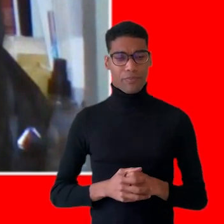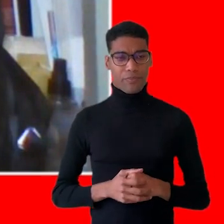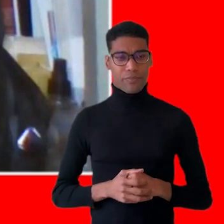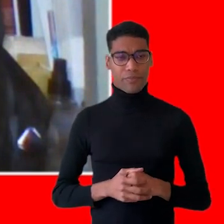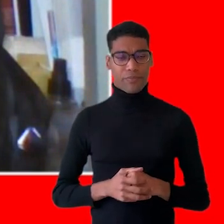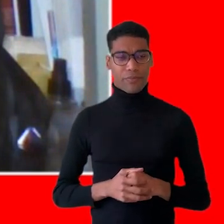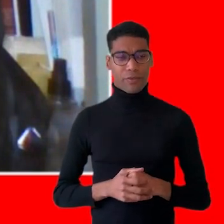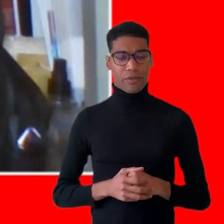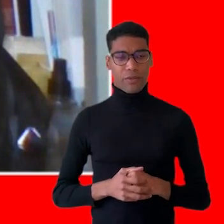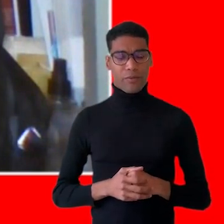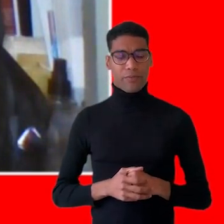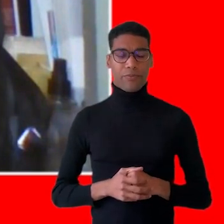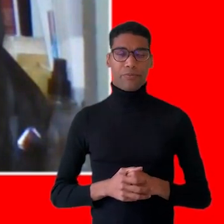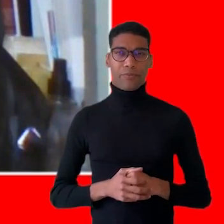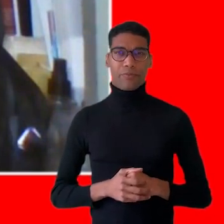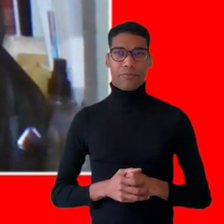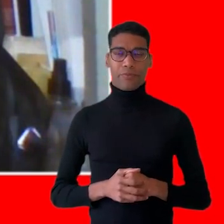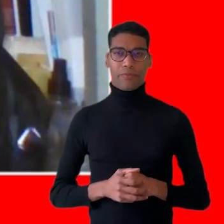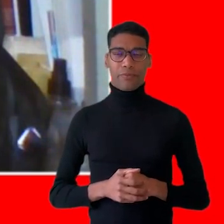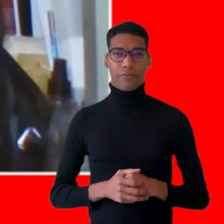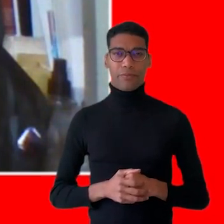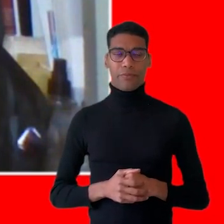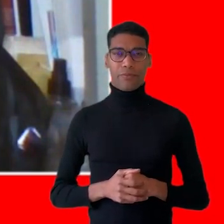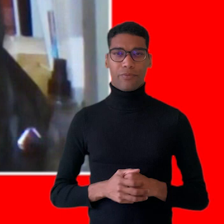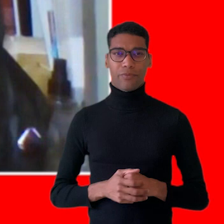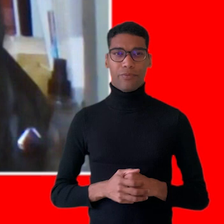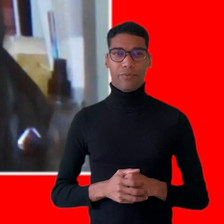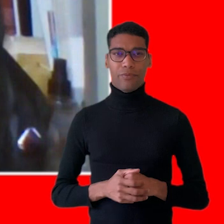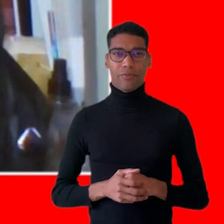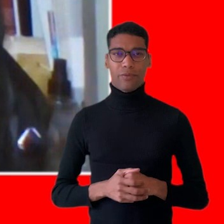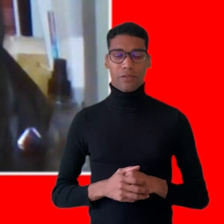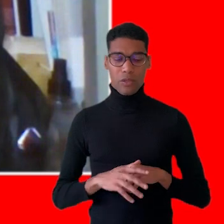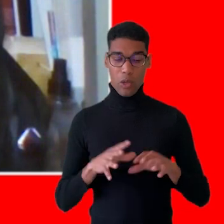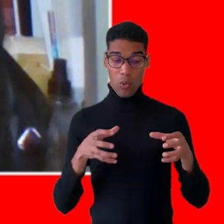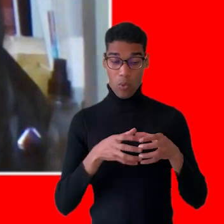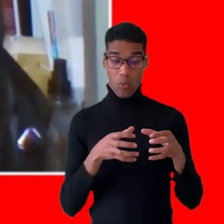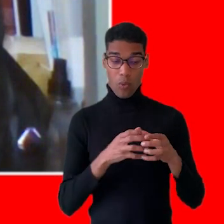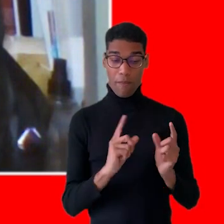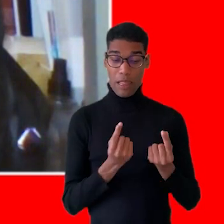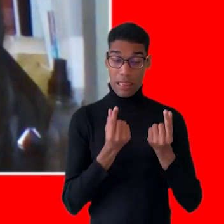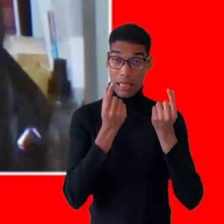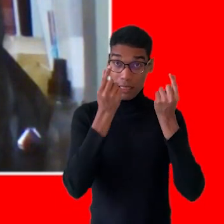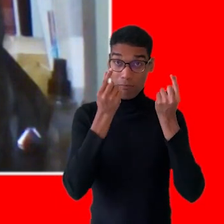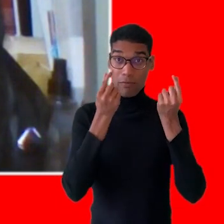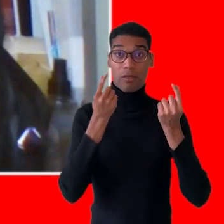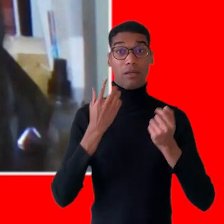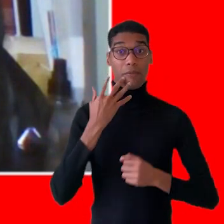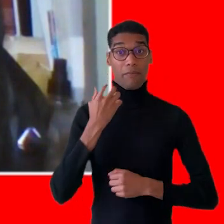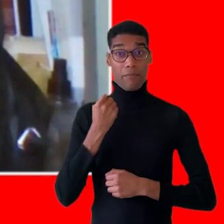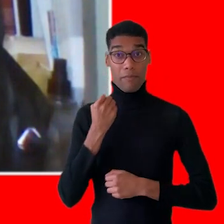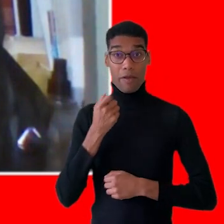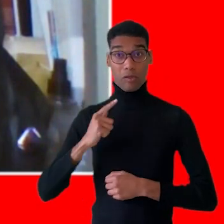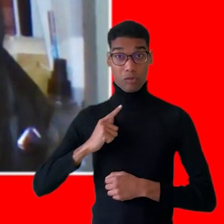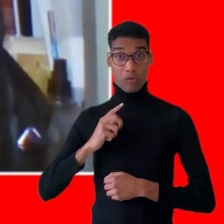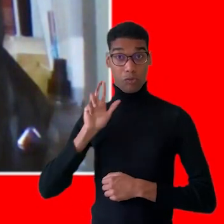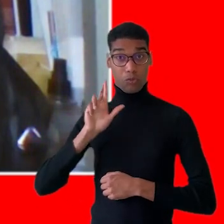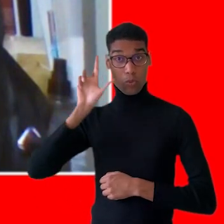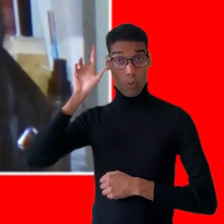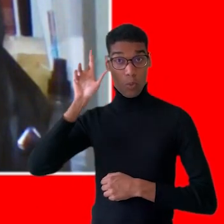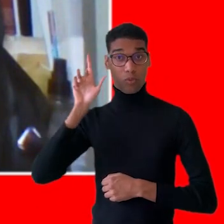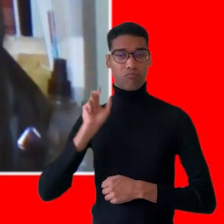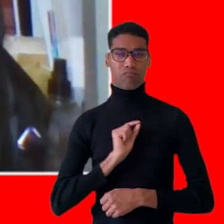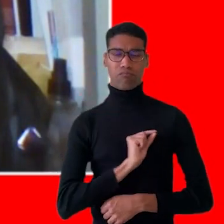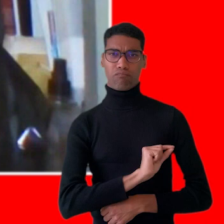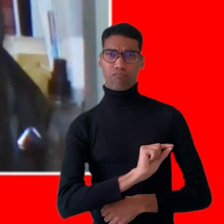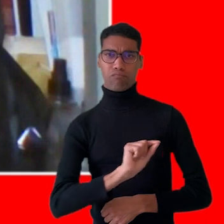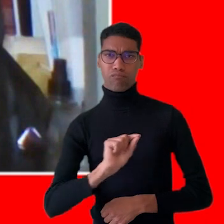um ressentimento da elite branca, proprietária de escravos,